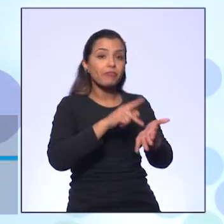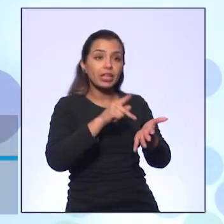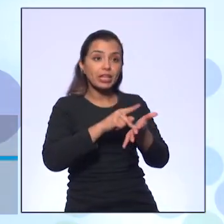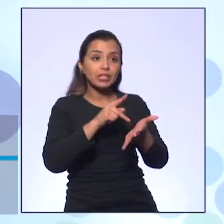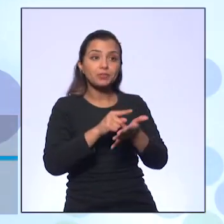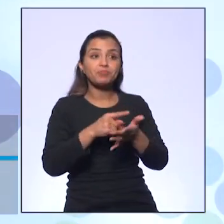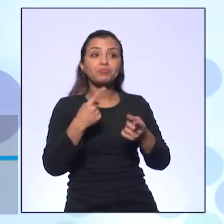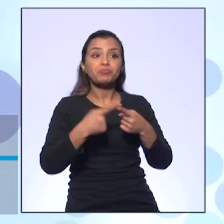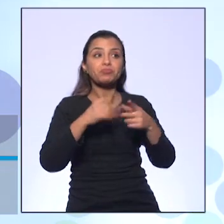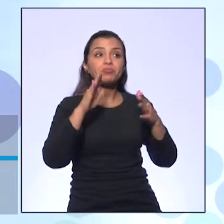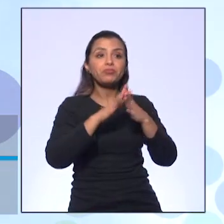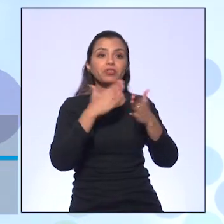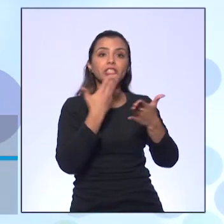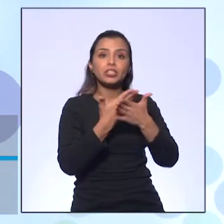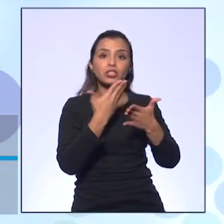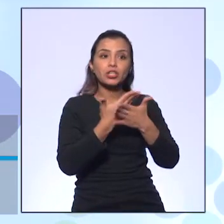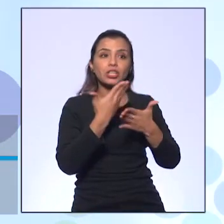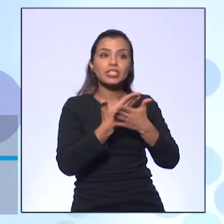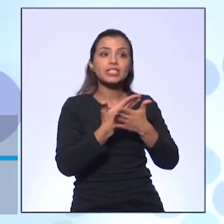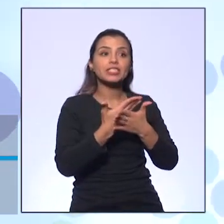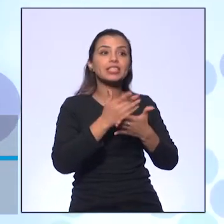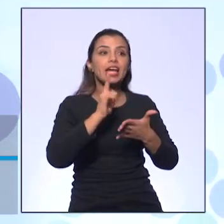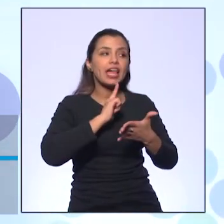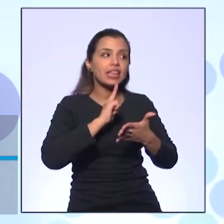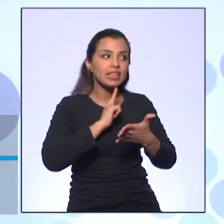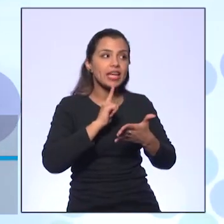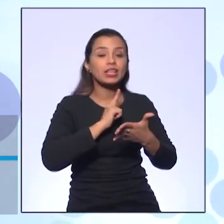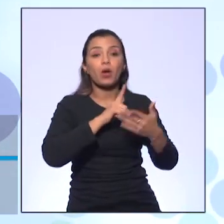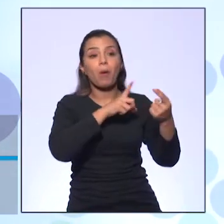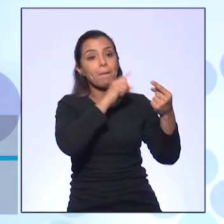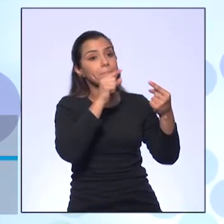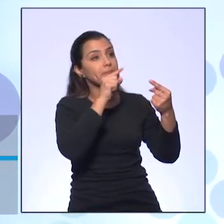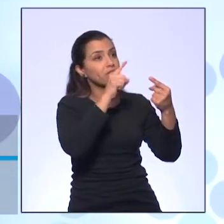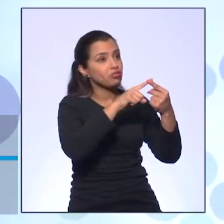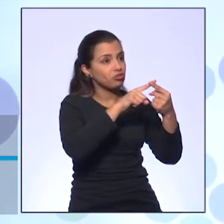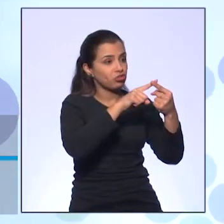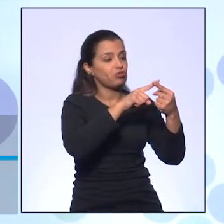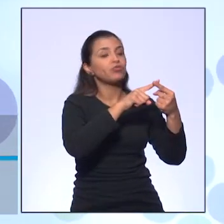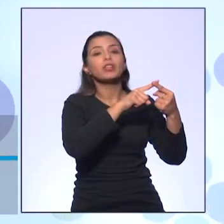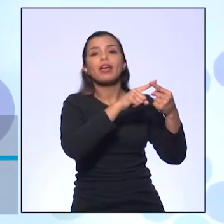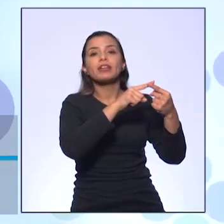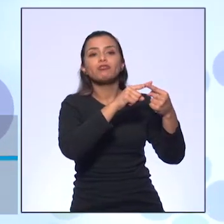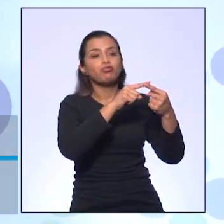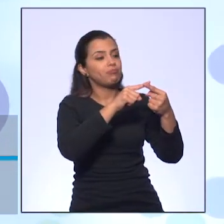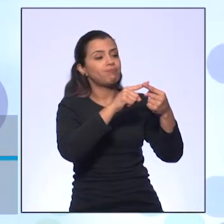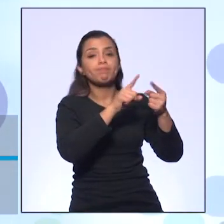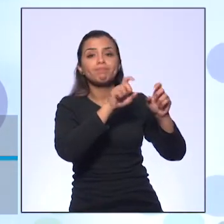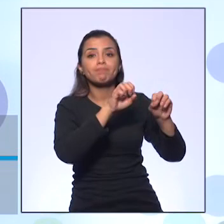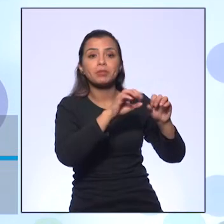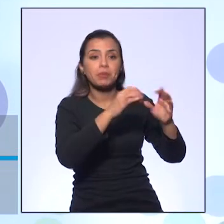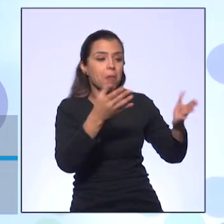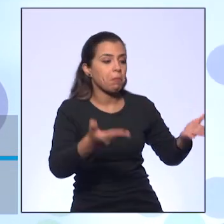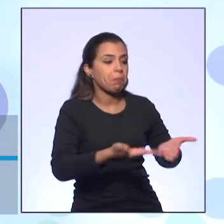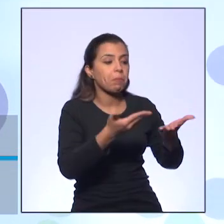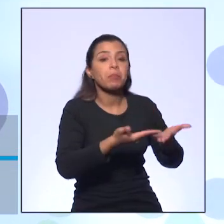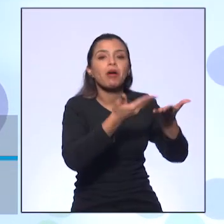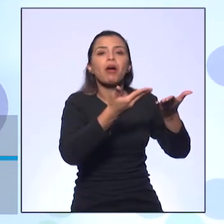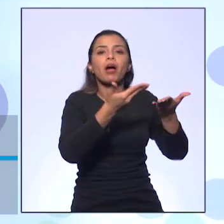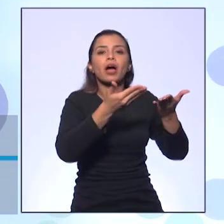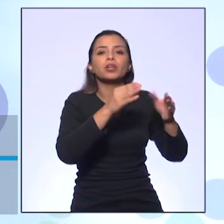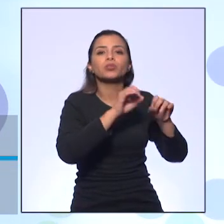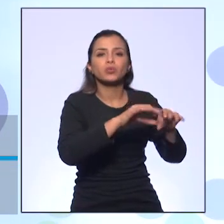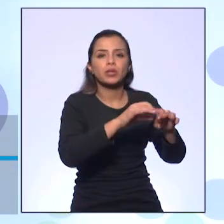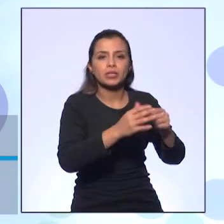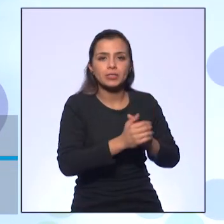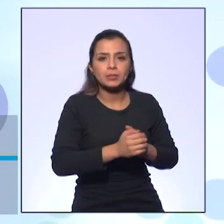porque a escola, sim, tem a função de trazer para o público, né, educação, mas também